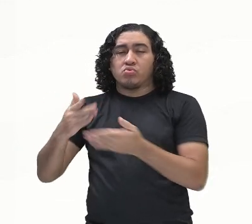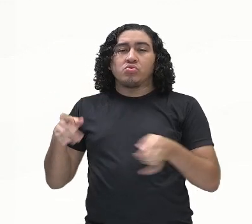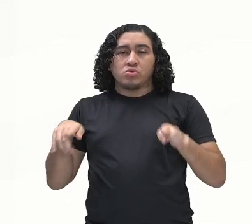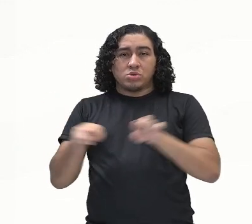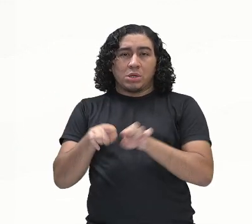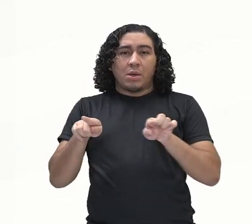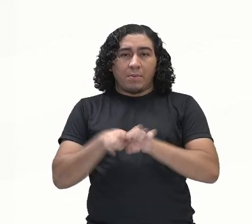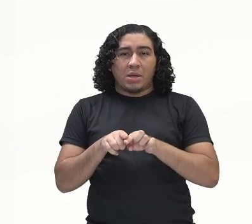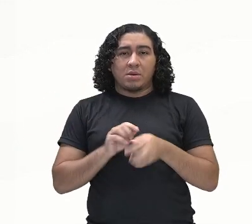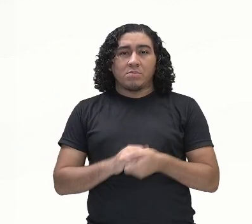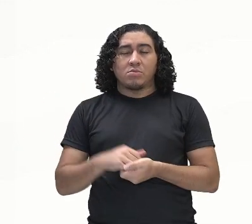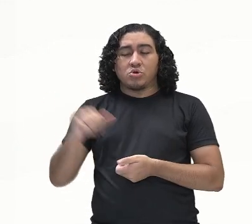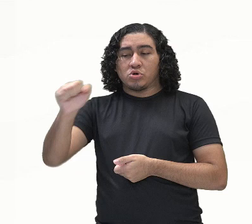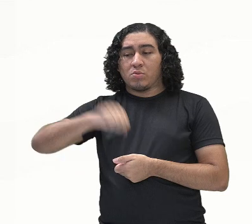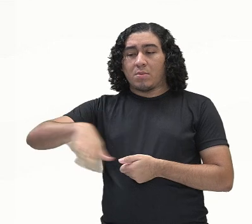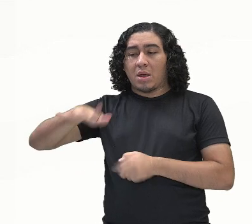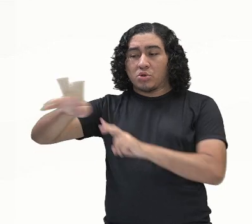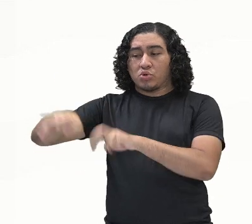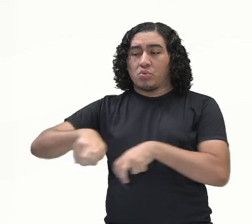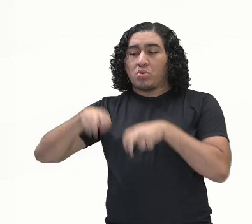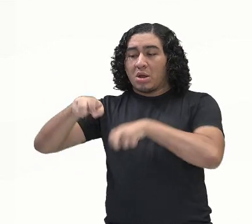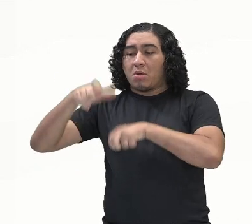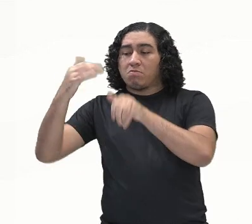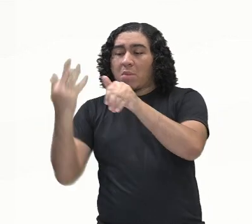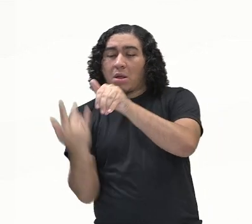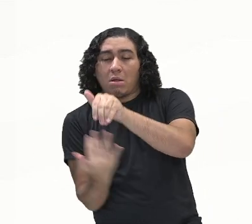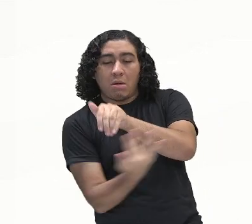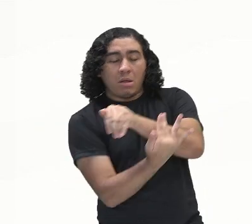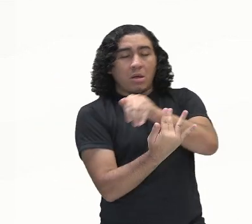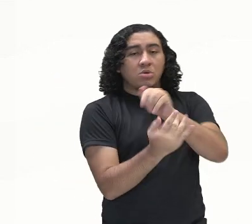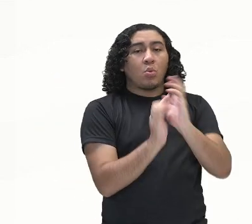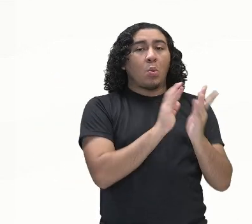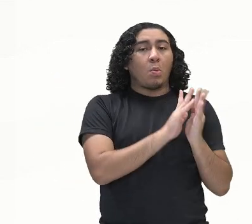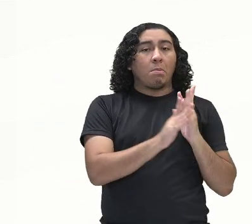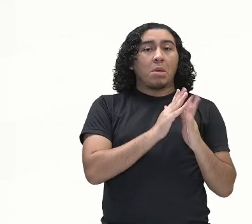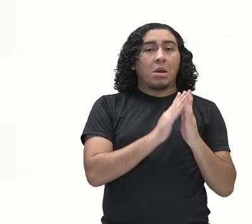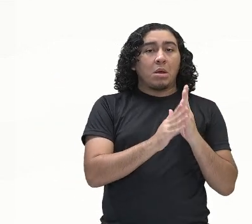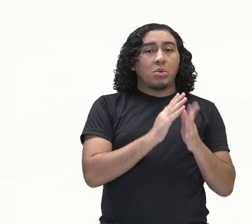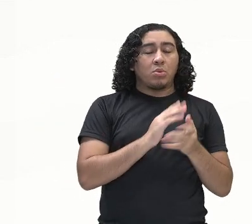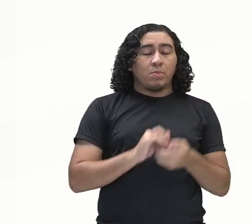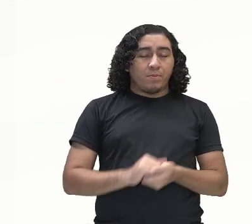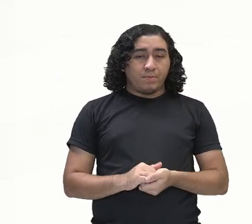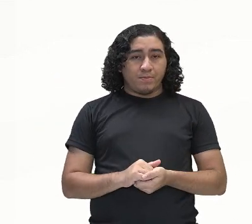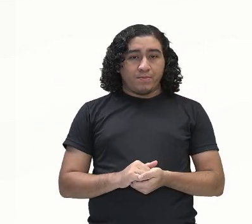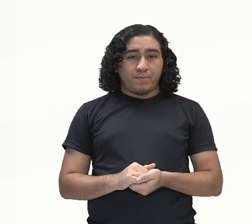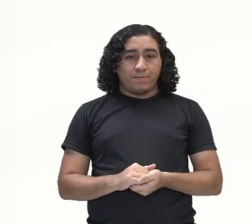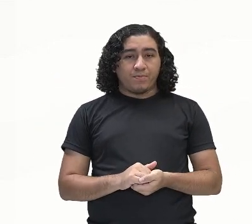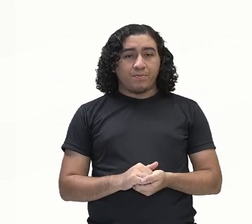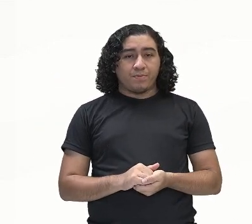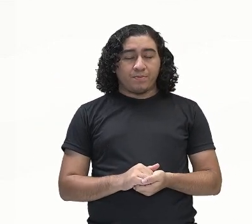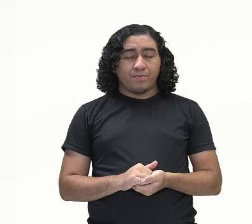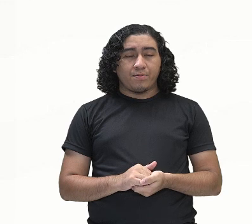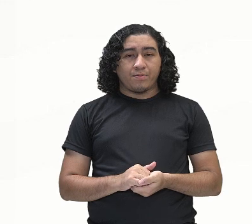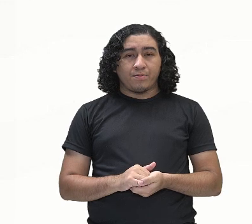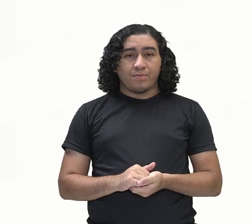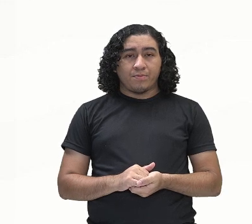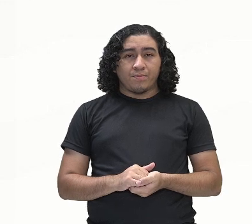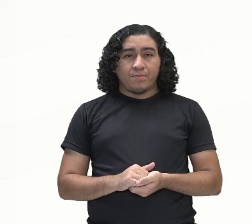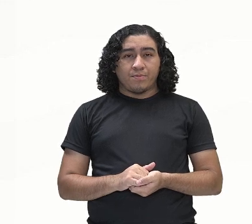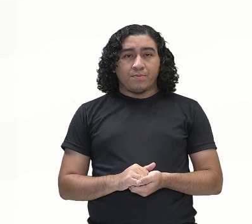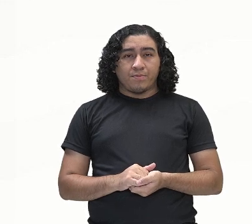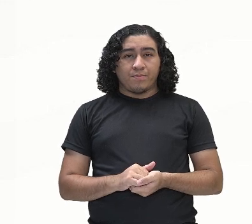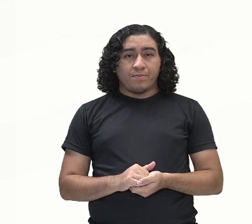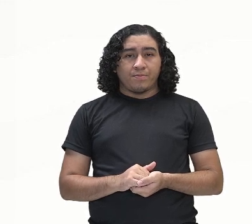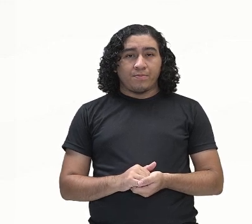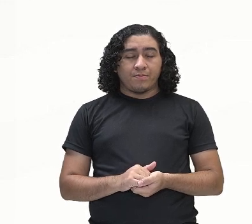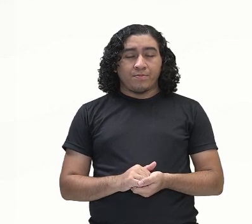de áreas rurais, né, para o centro urbano. E o que a gente observa? Ao longo dessas